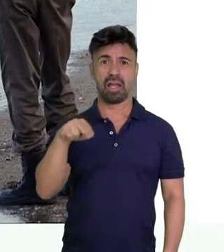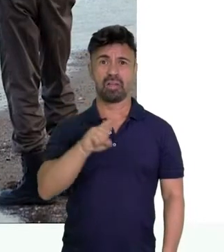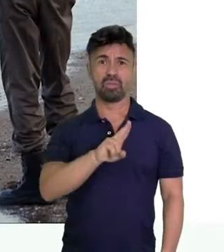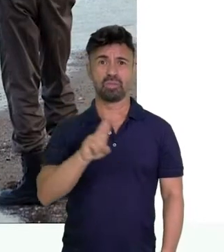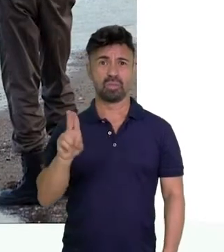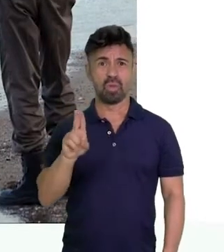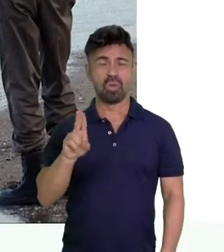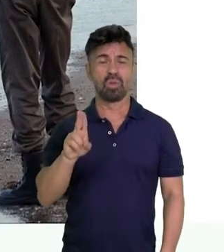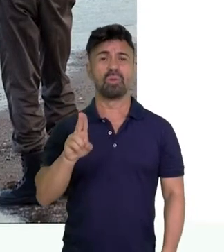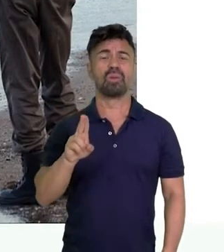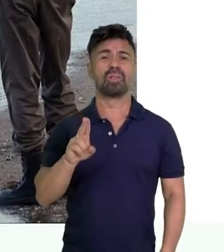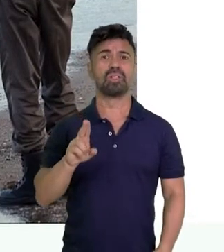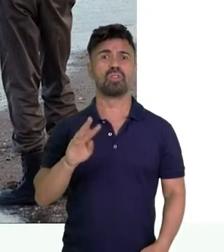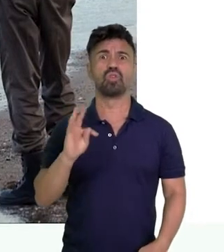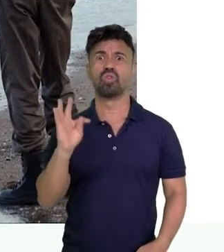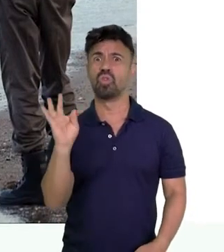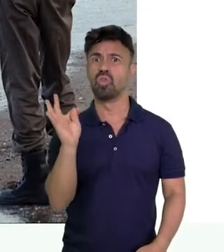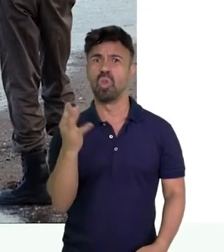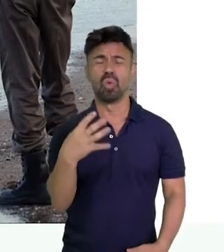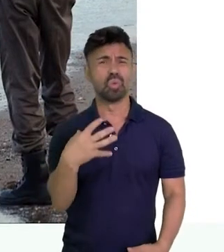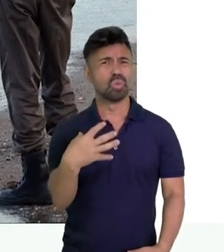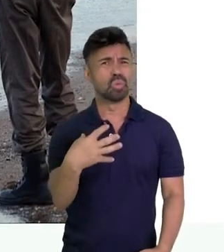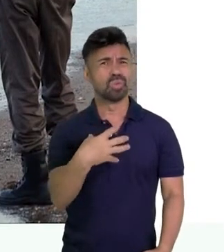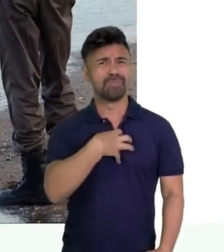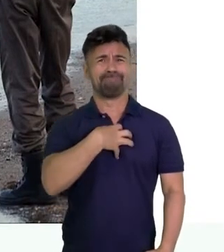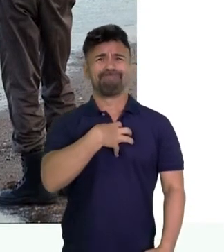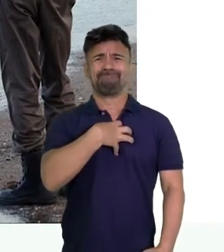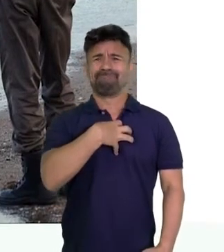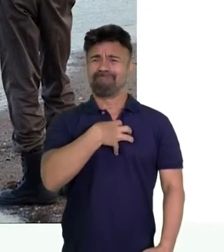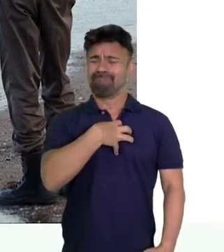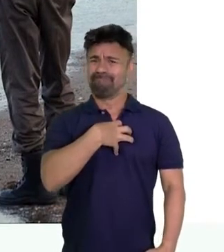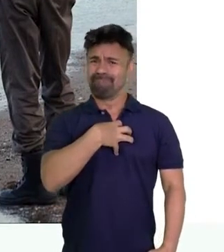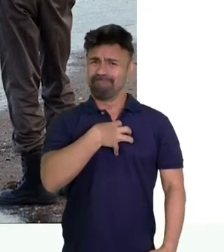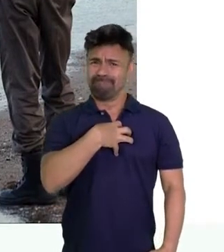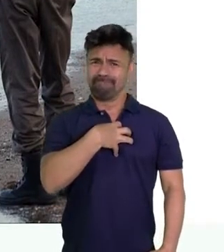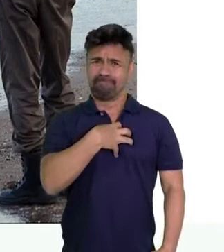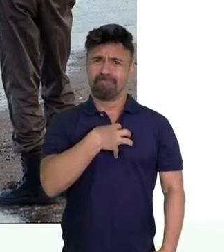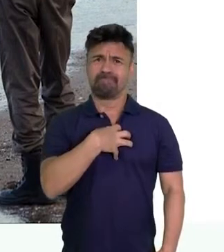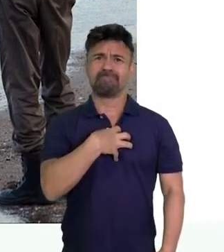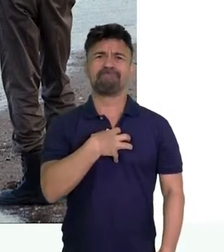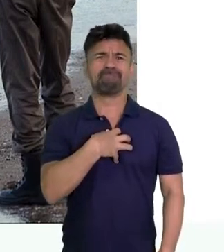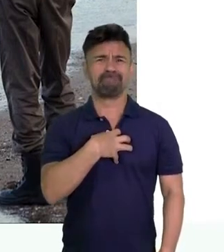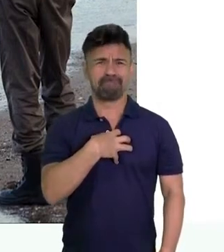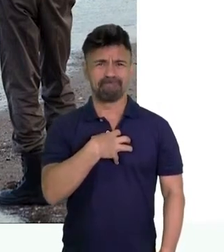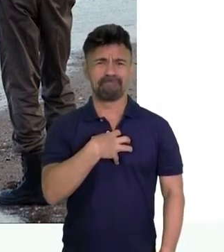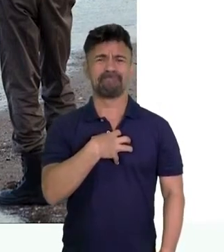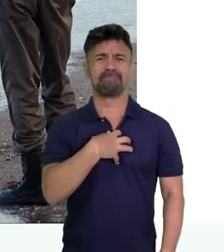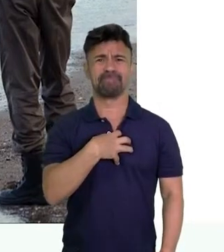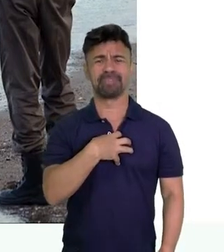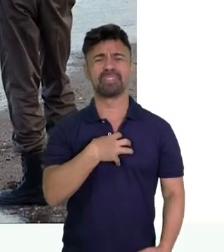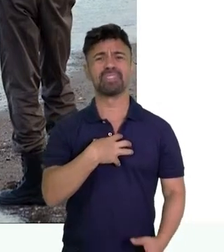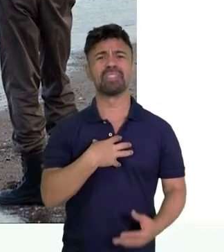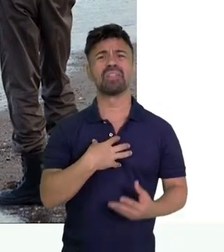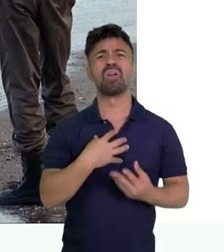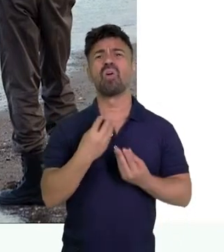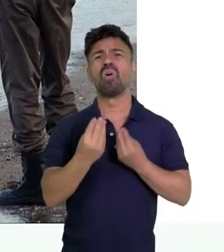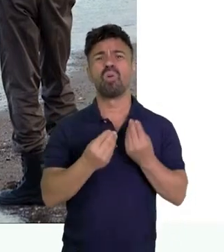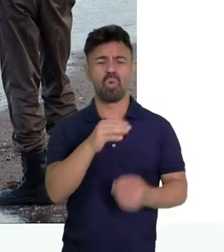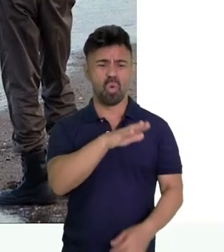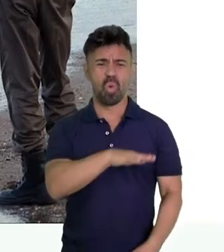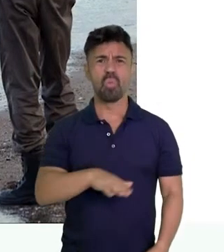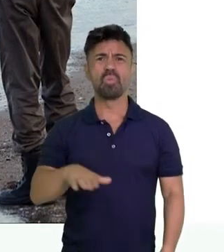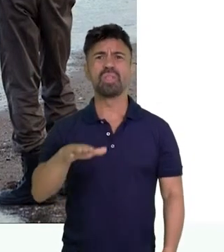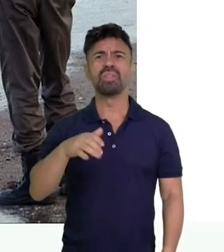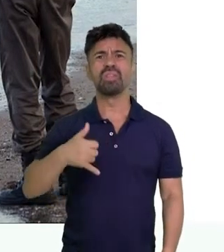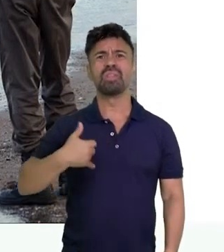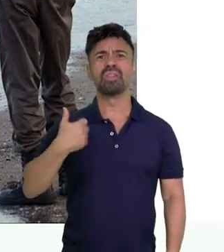imagem chocou a todos pela dimensão da tragédia que ela transmite. Um menino de